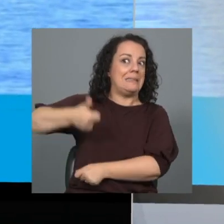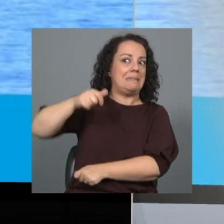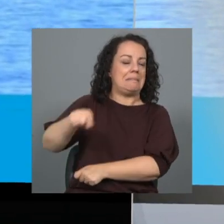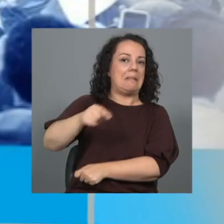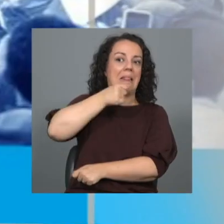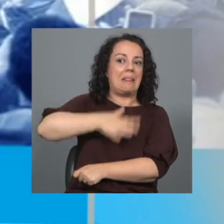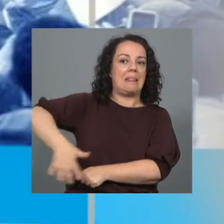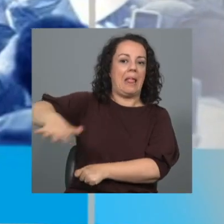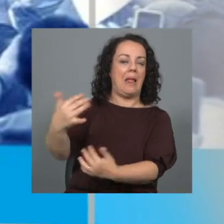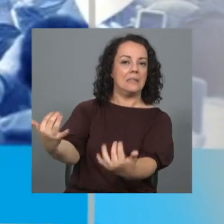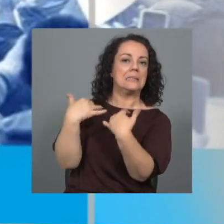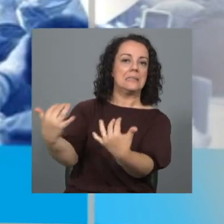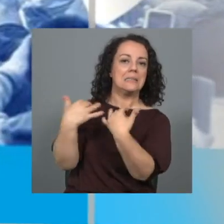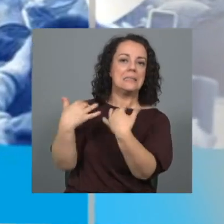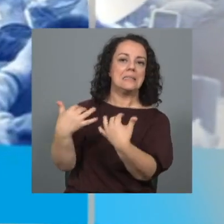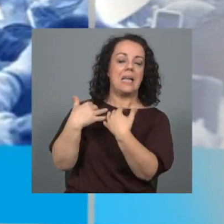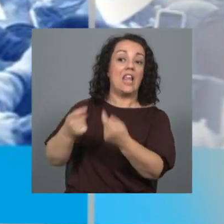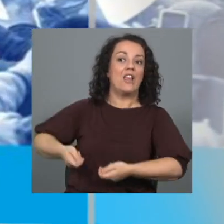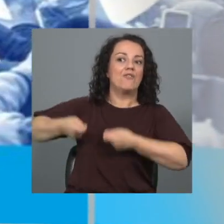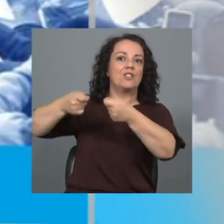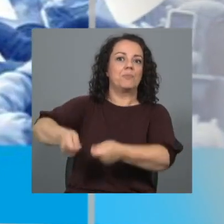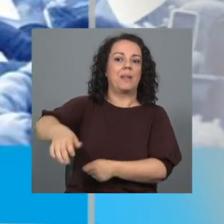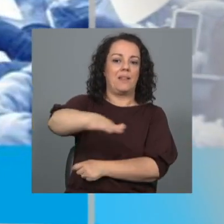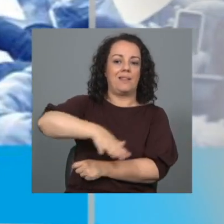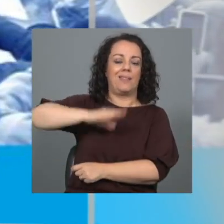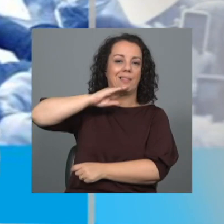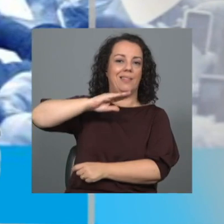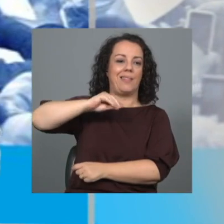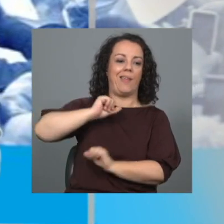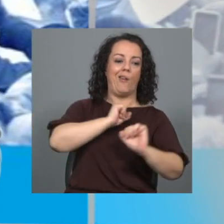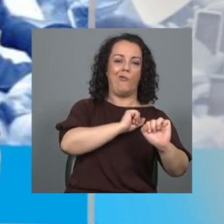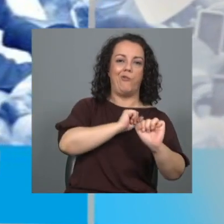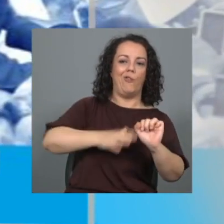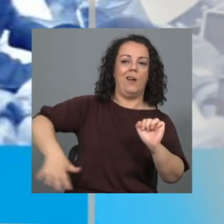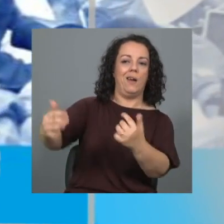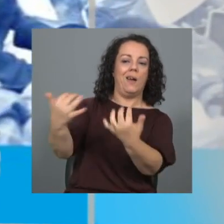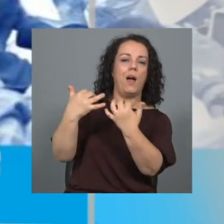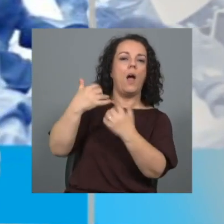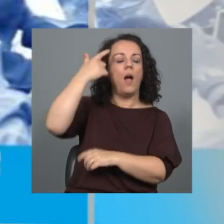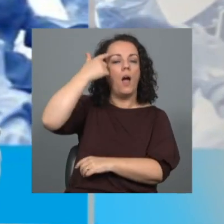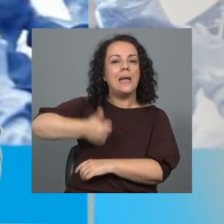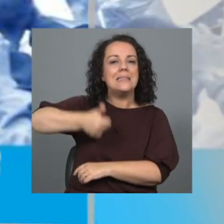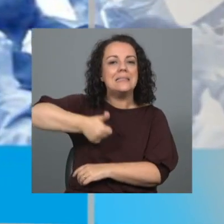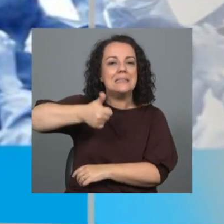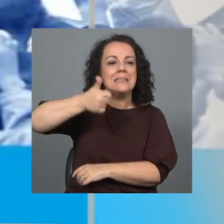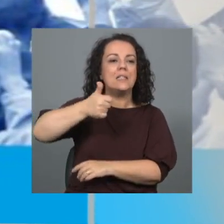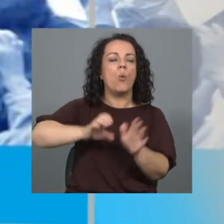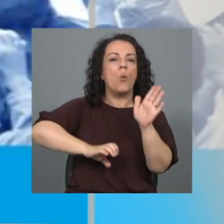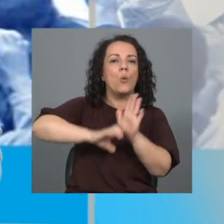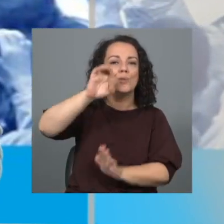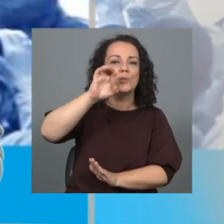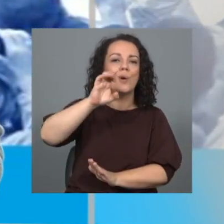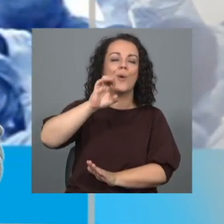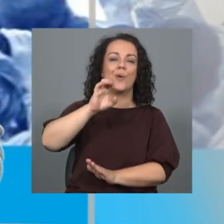o interesse no investimento colocado naquele território e não o interesse nas